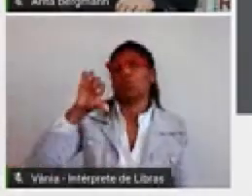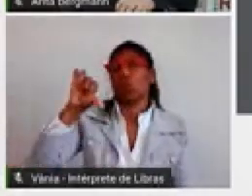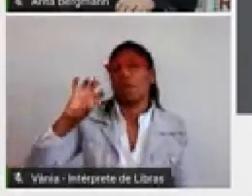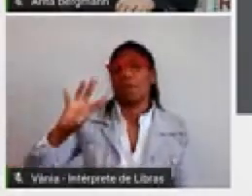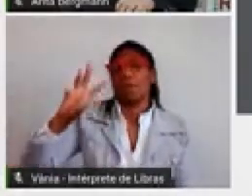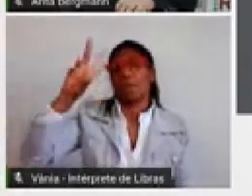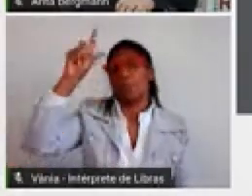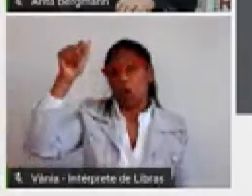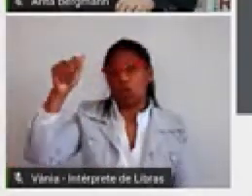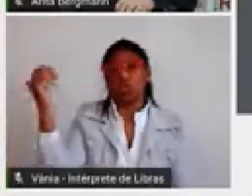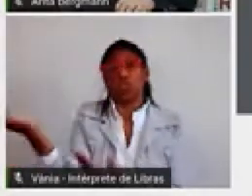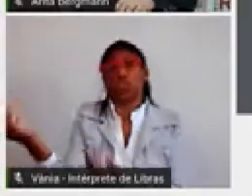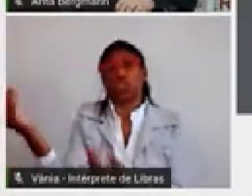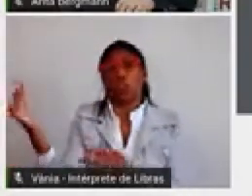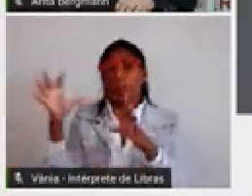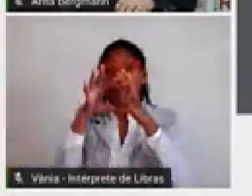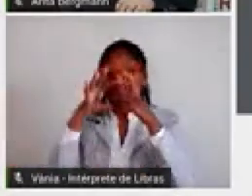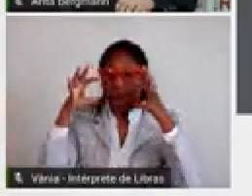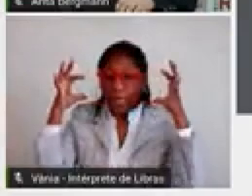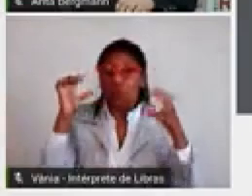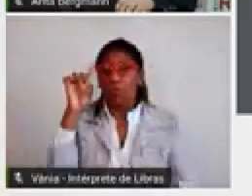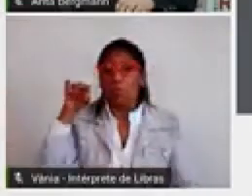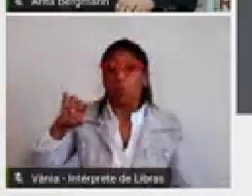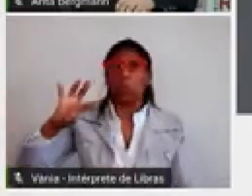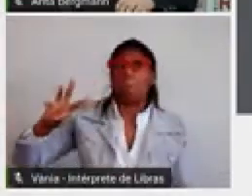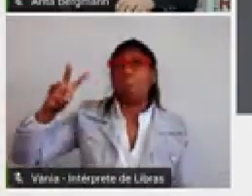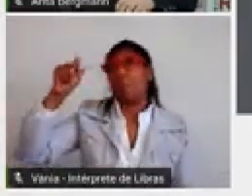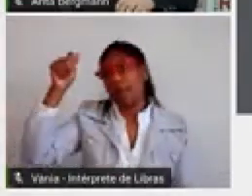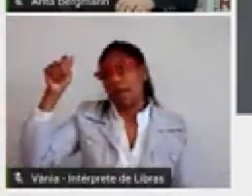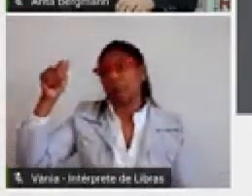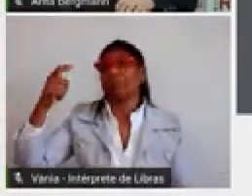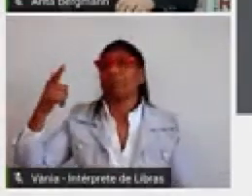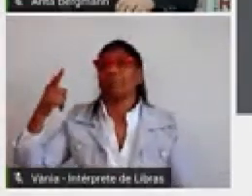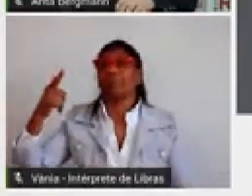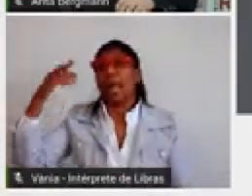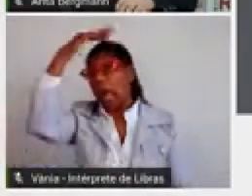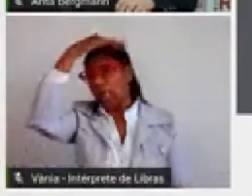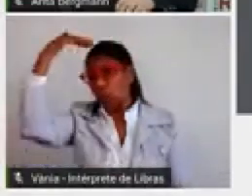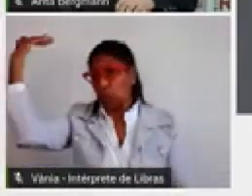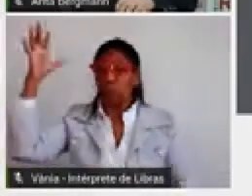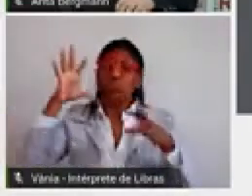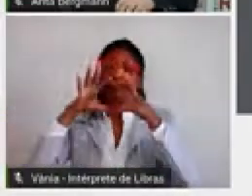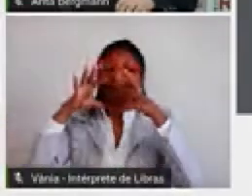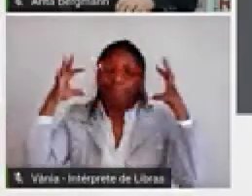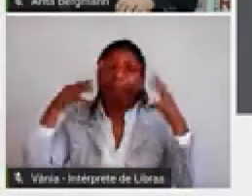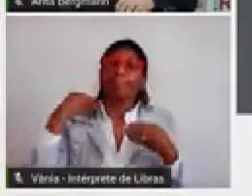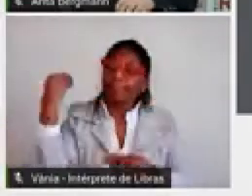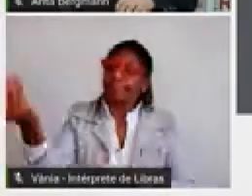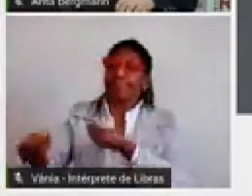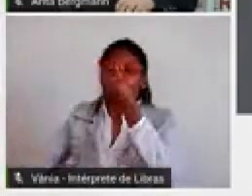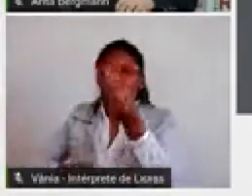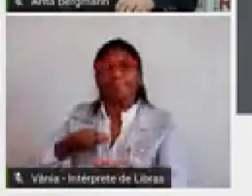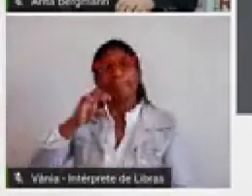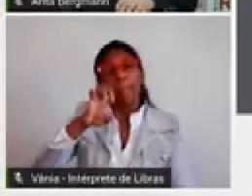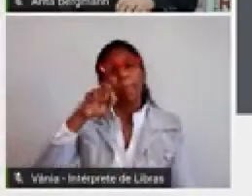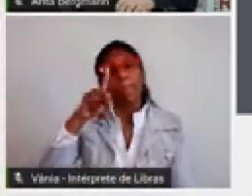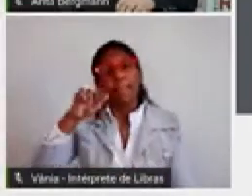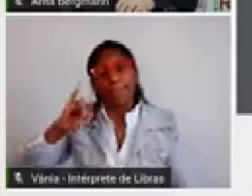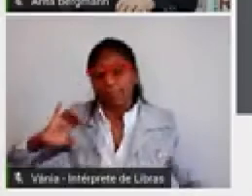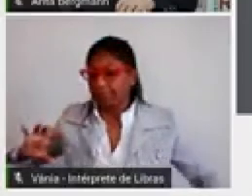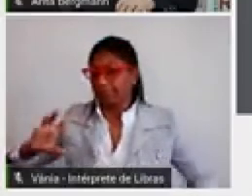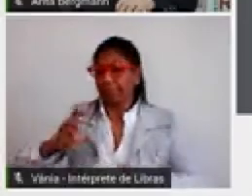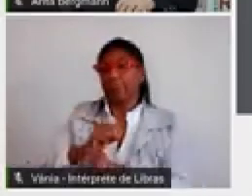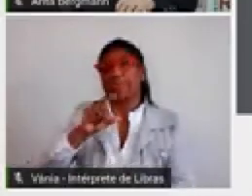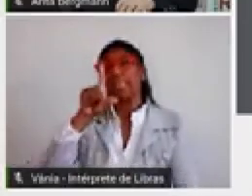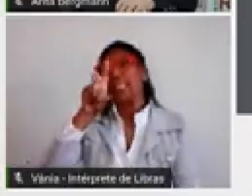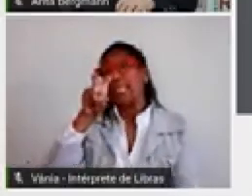na rede privada foi positivo e que, se os cuidados e protocolos indicados pelo Piratini forem seguidos, também a retomada na rede pública